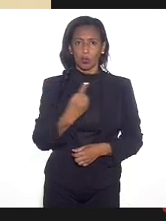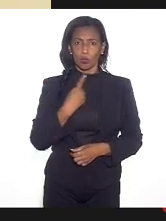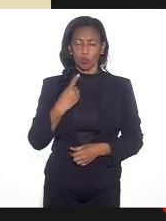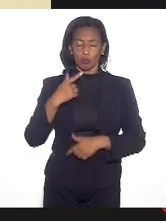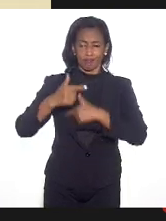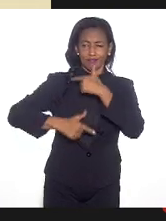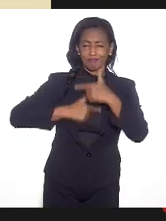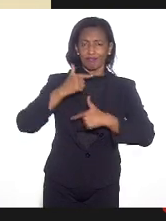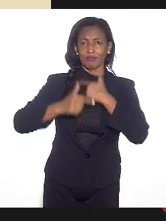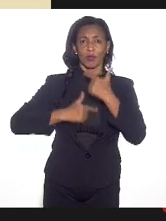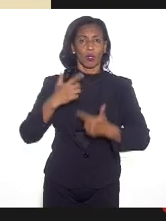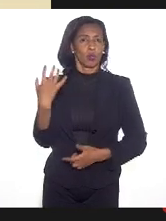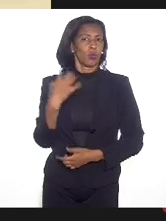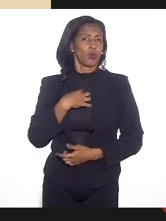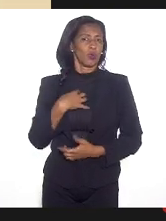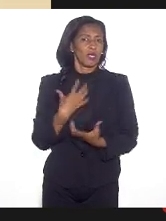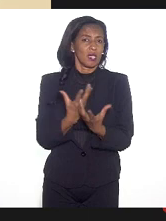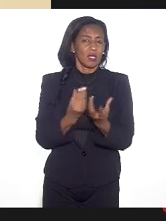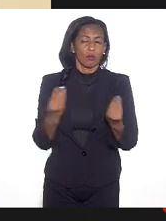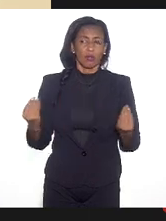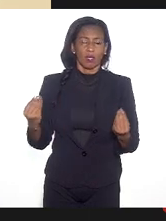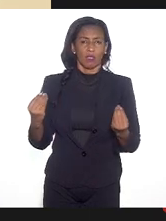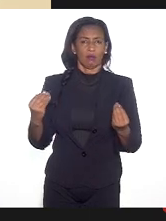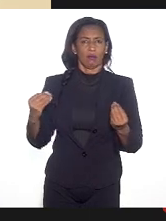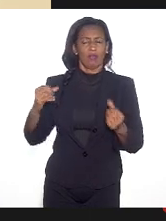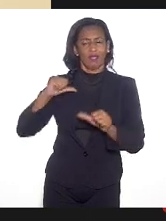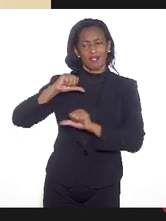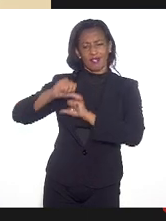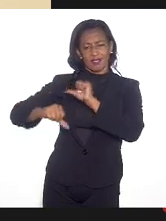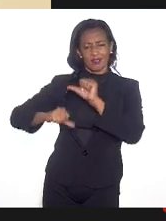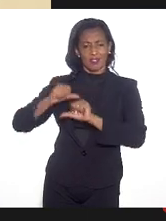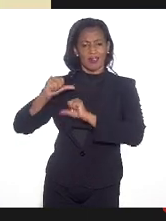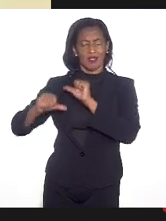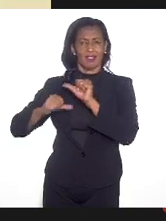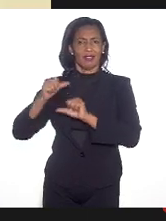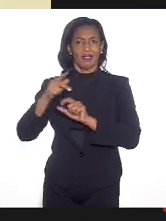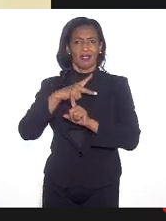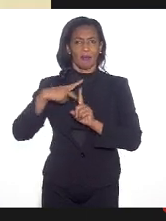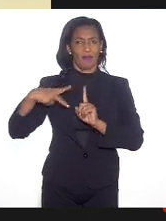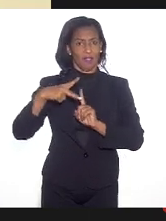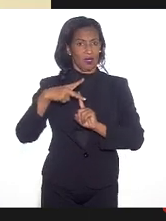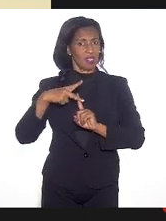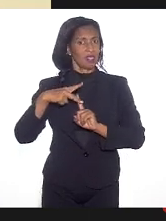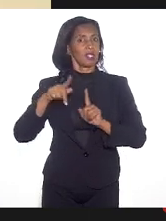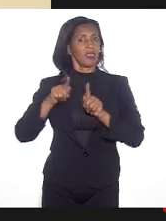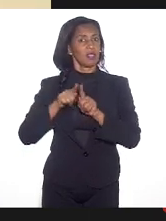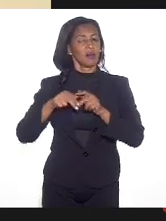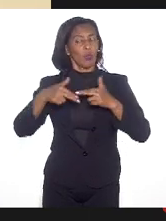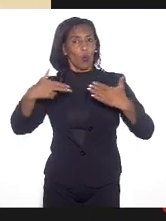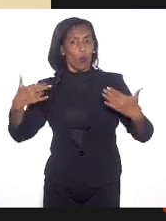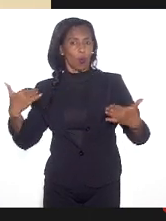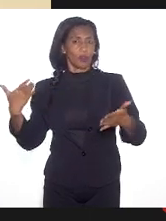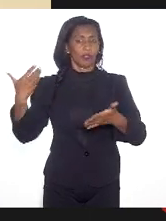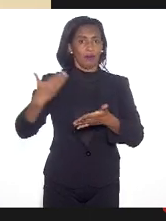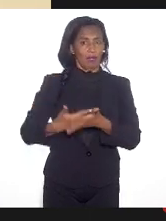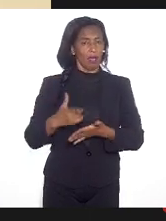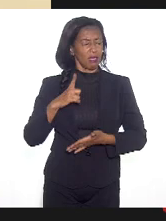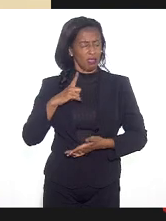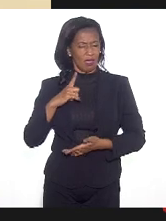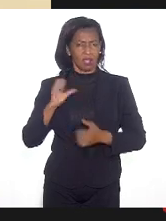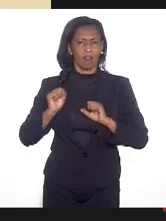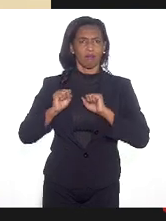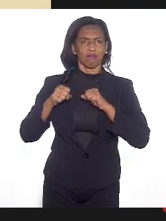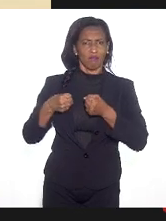sintam tanto reforma previdenciária e muitas outras coisas que estão por vir. Pode ter certeza que estão no meu total apoio e